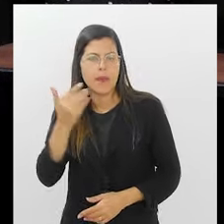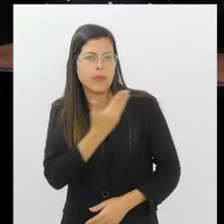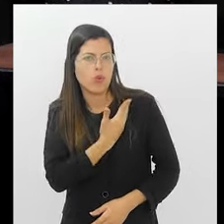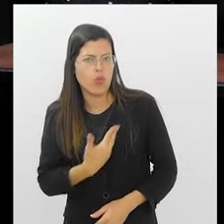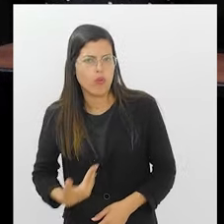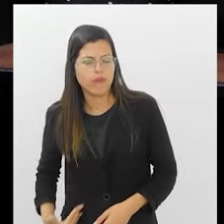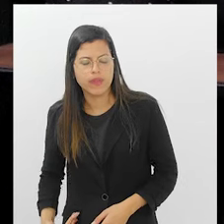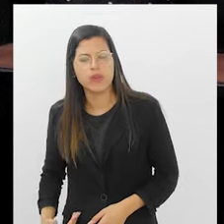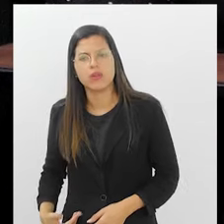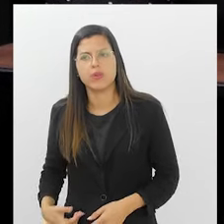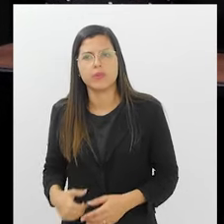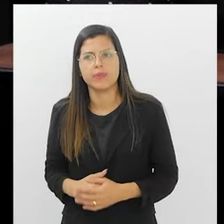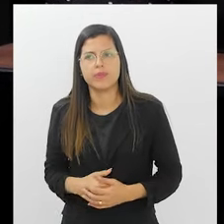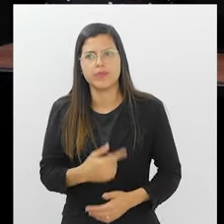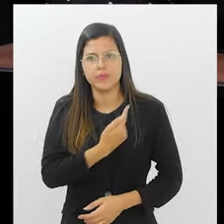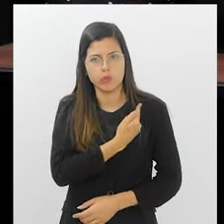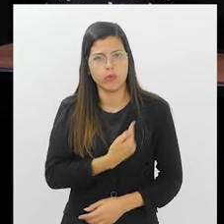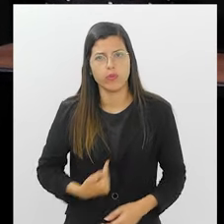passa por uma série